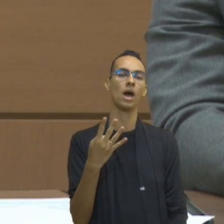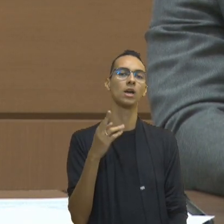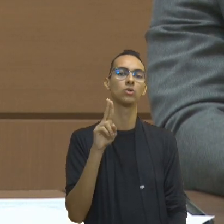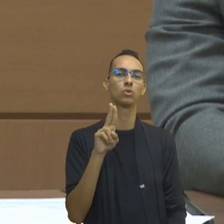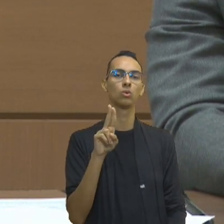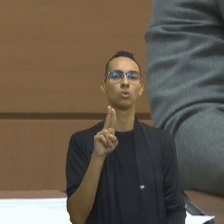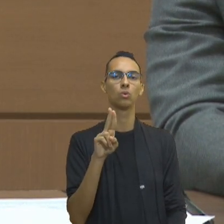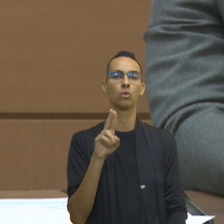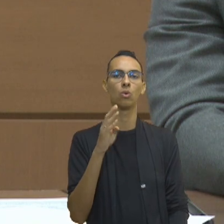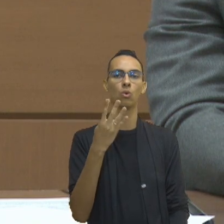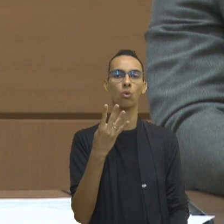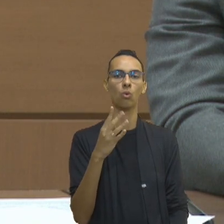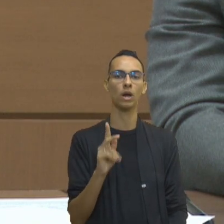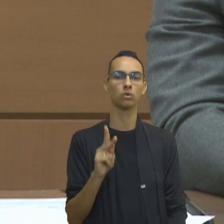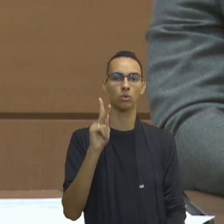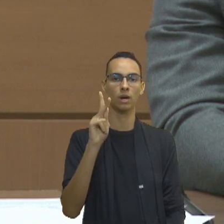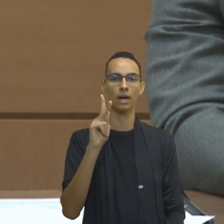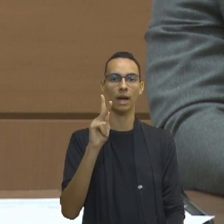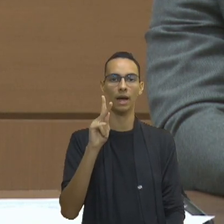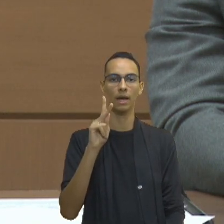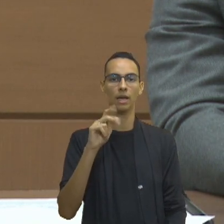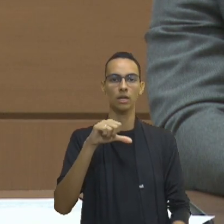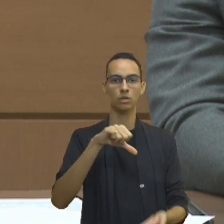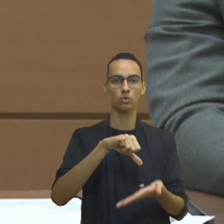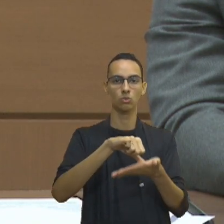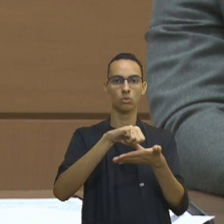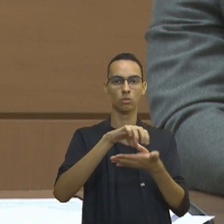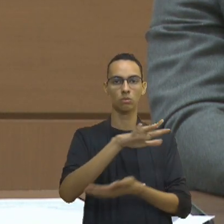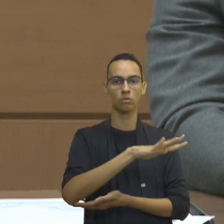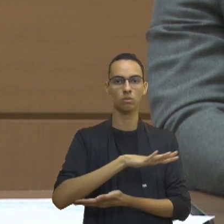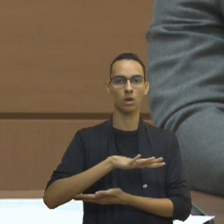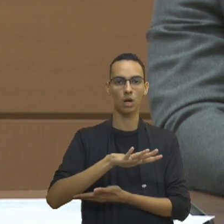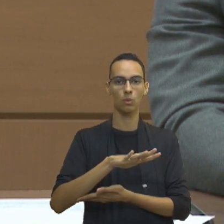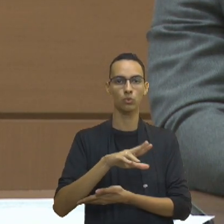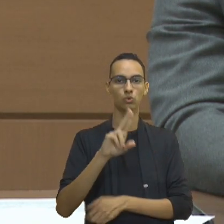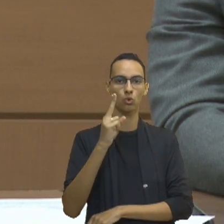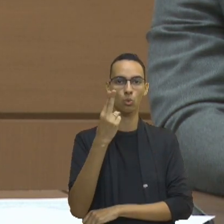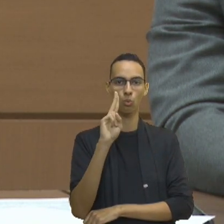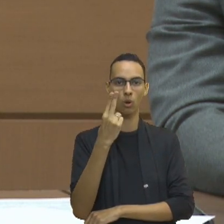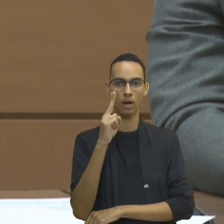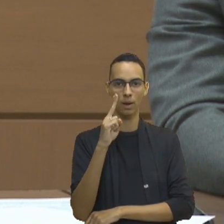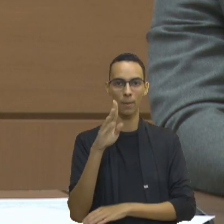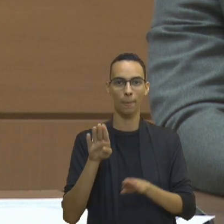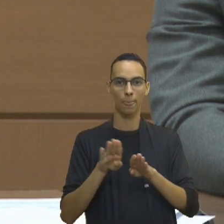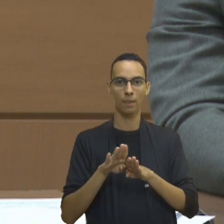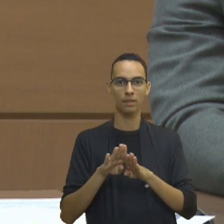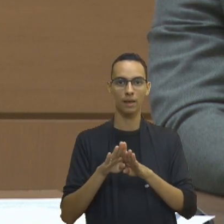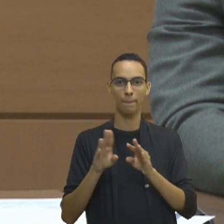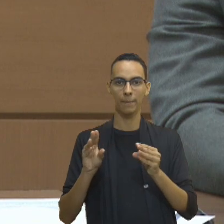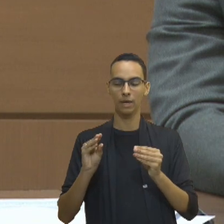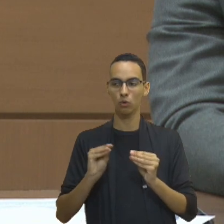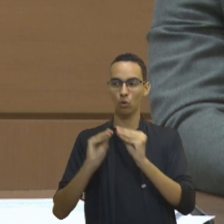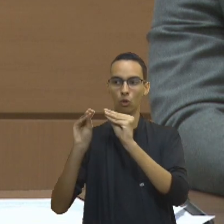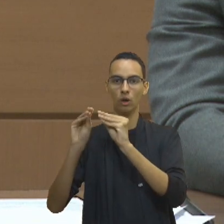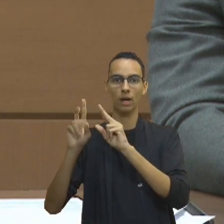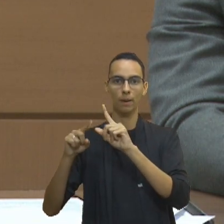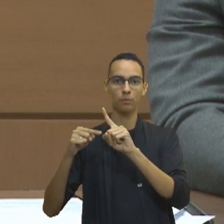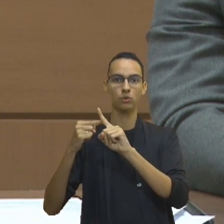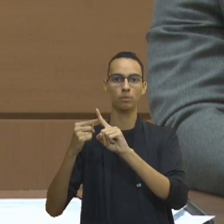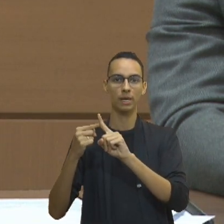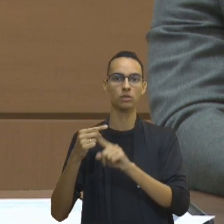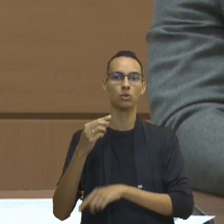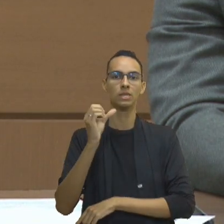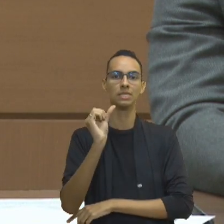4U, 4K do campus Umuarama. Também instalamos novas luminárias no entorno do bloco